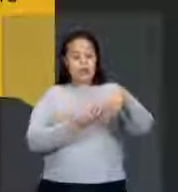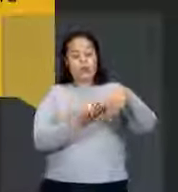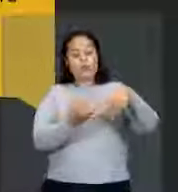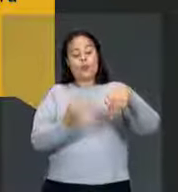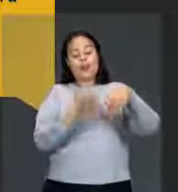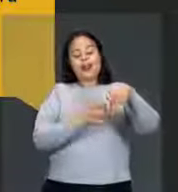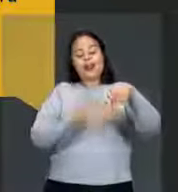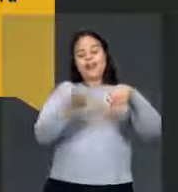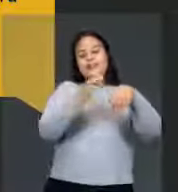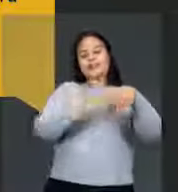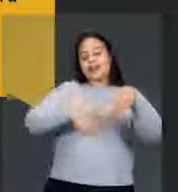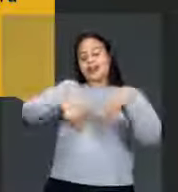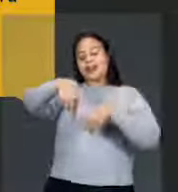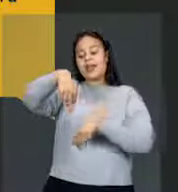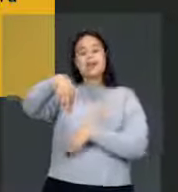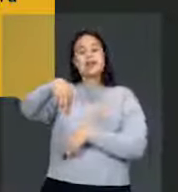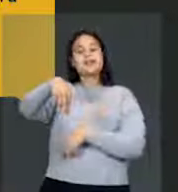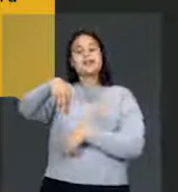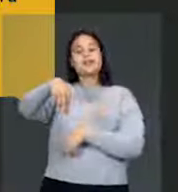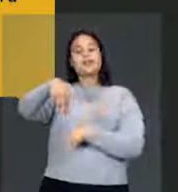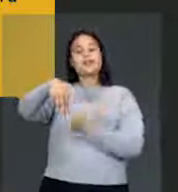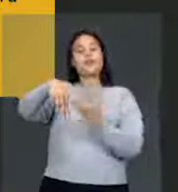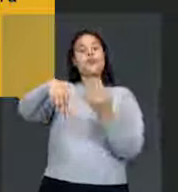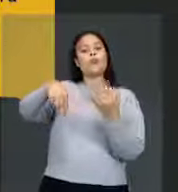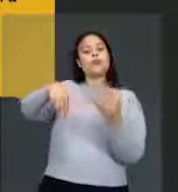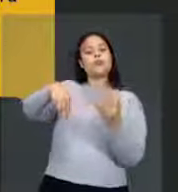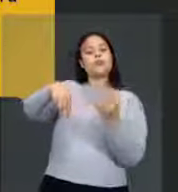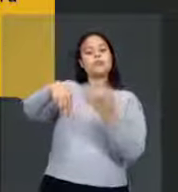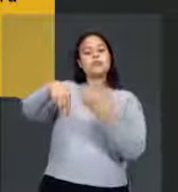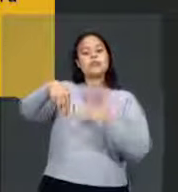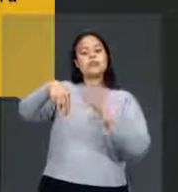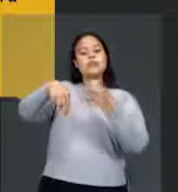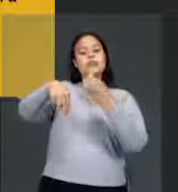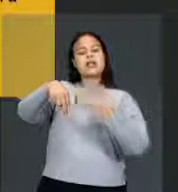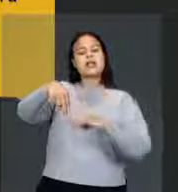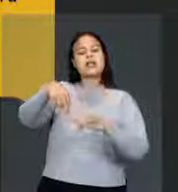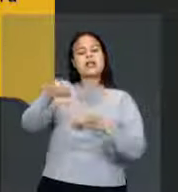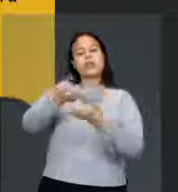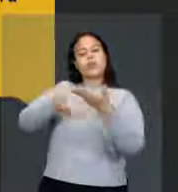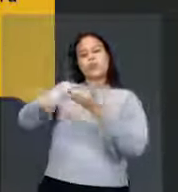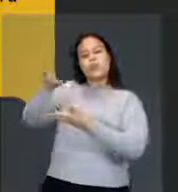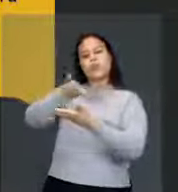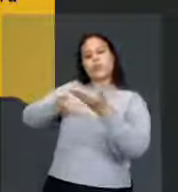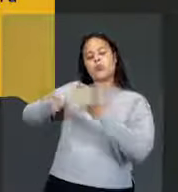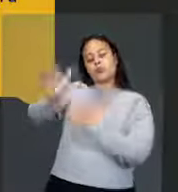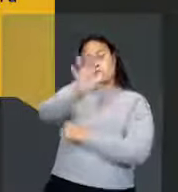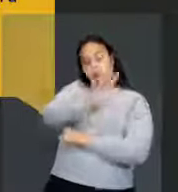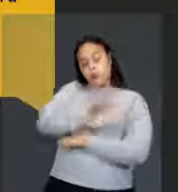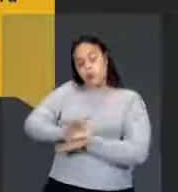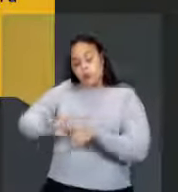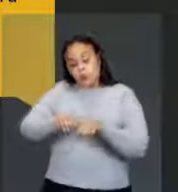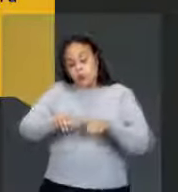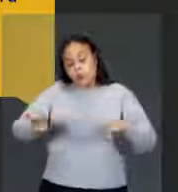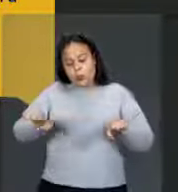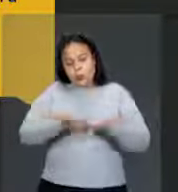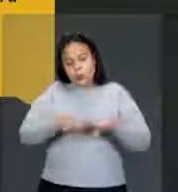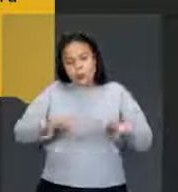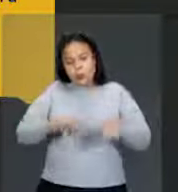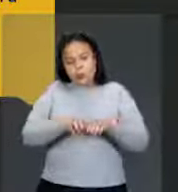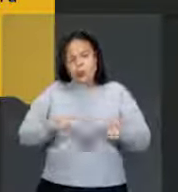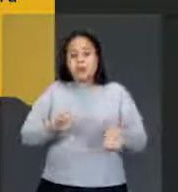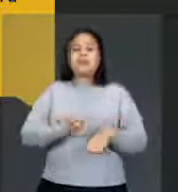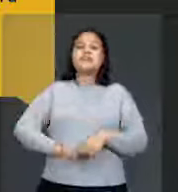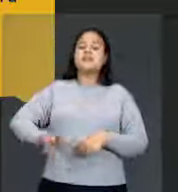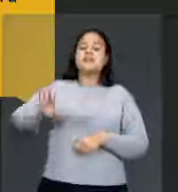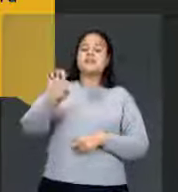elétrica, N é o número de elétrons que está atravessando a área da seção transversal e